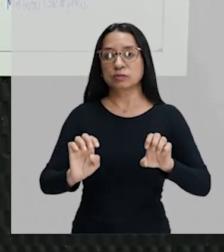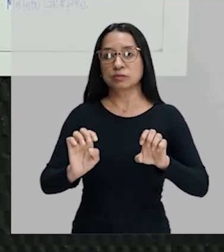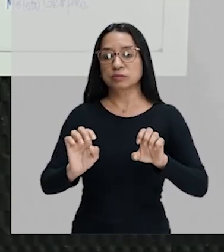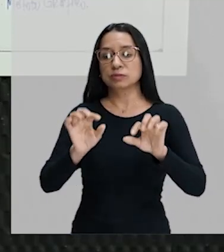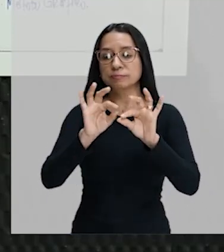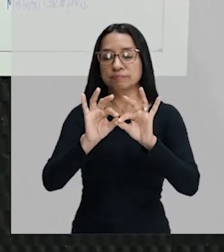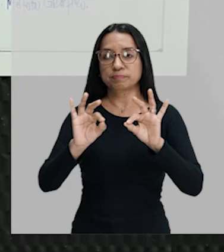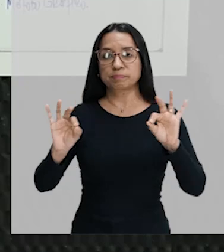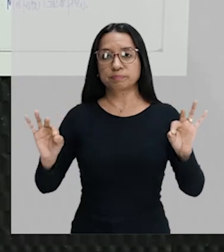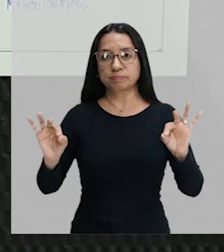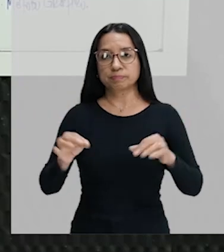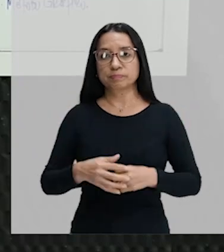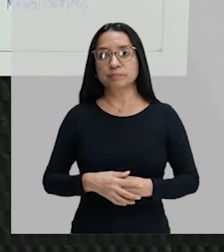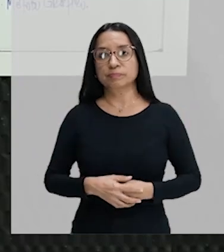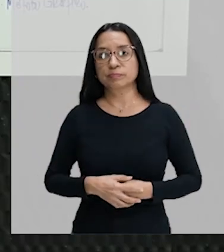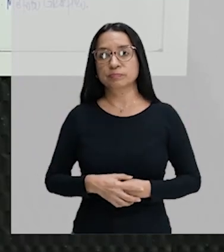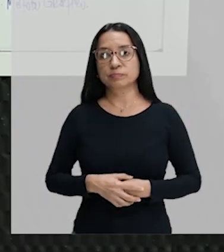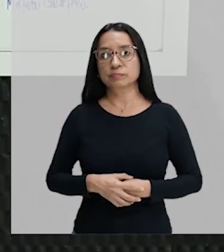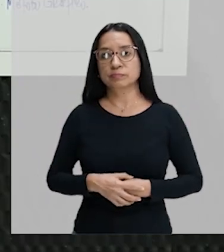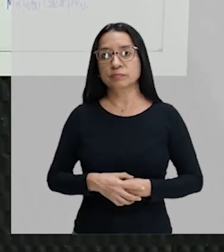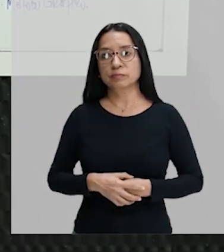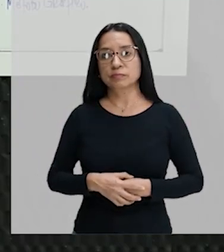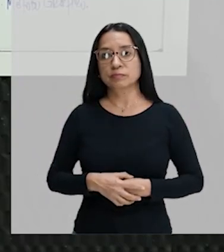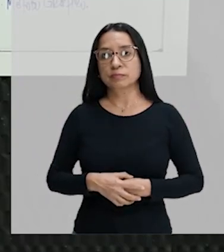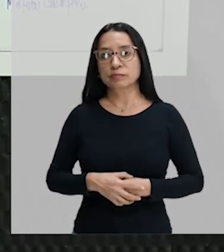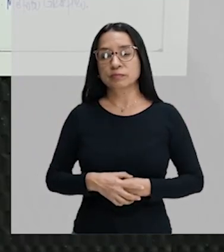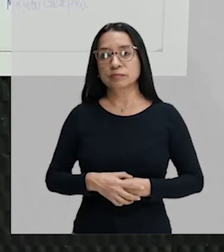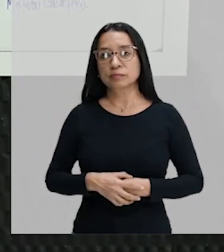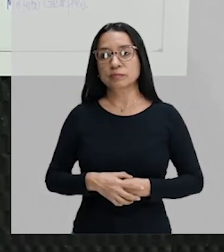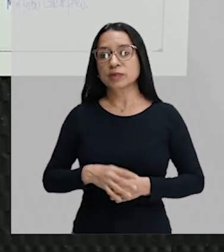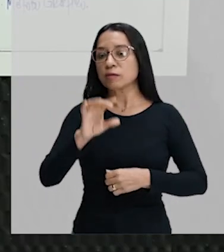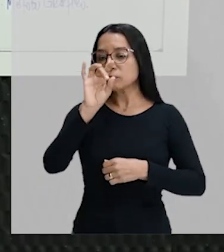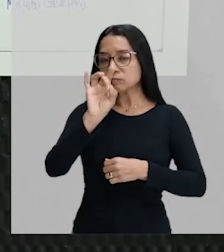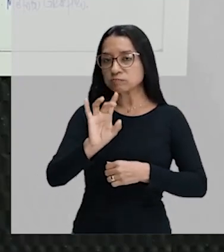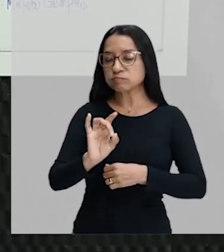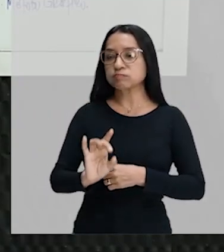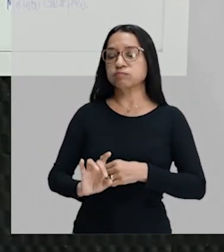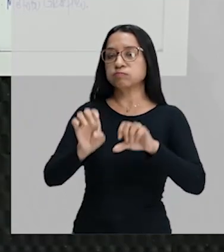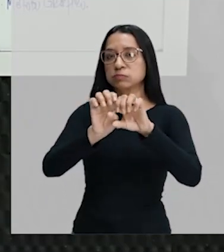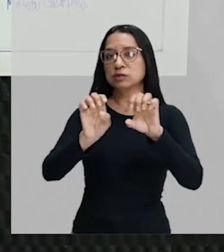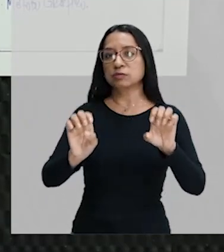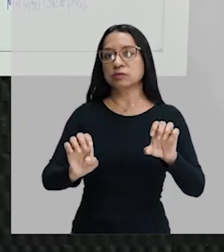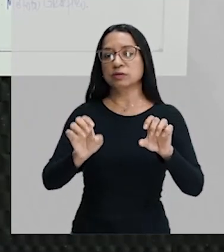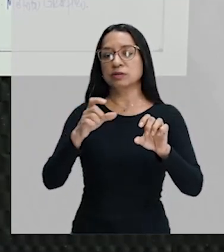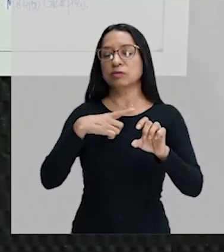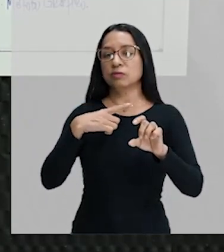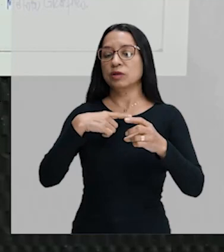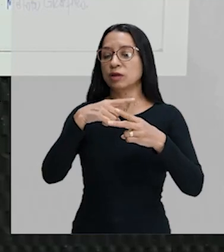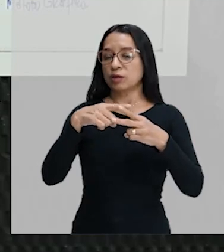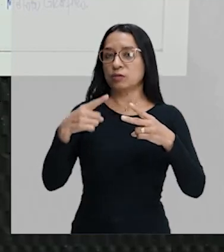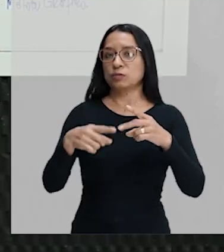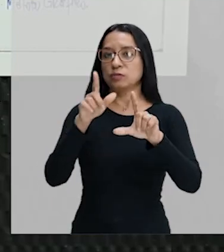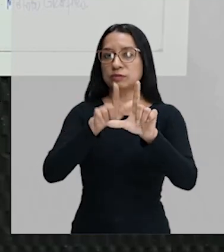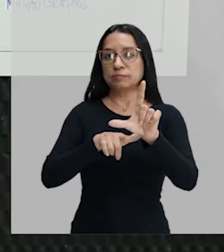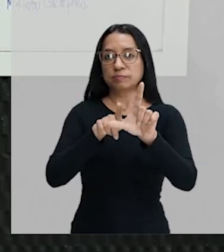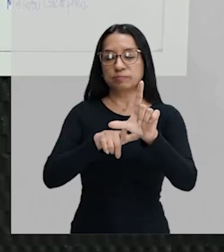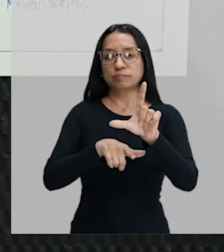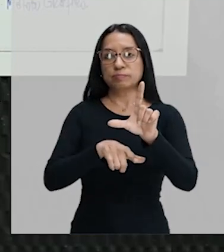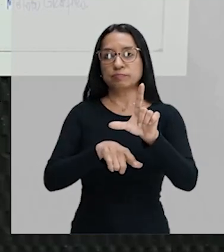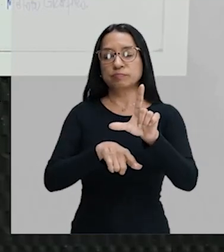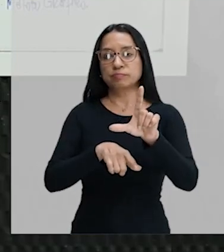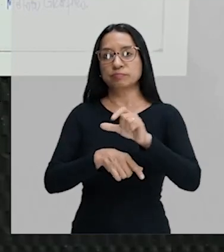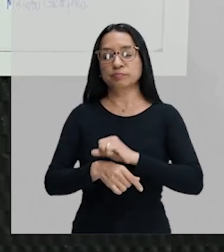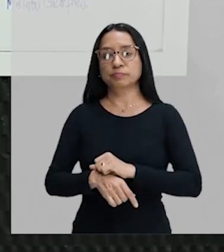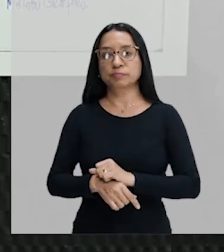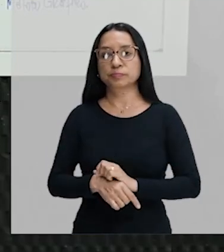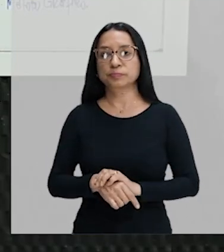lineares, não é isso? E cada equação dessa aí tem duas incógnitas, tá? Com